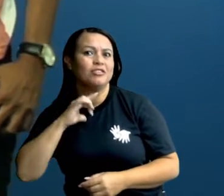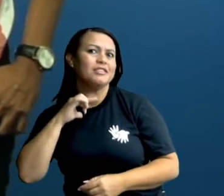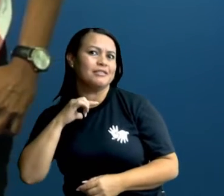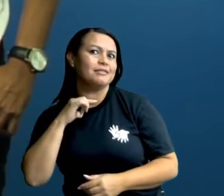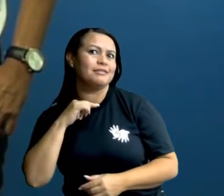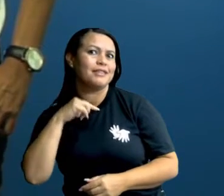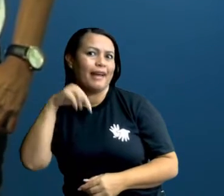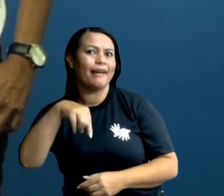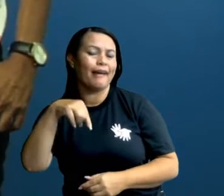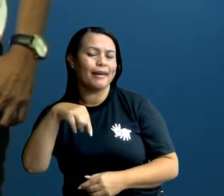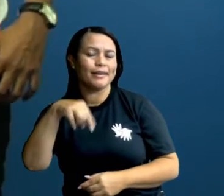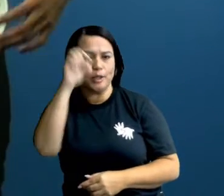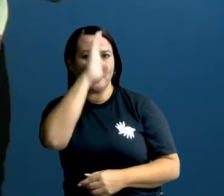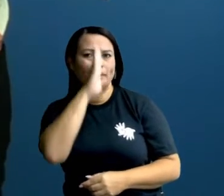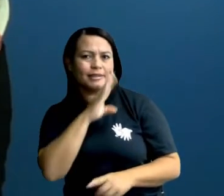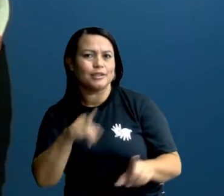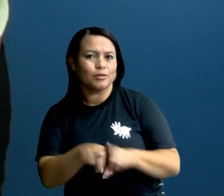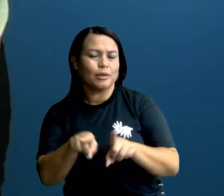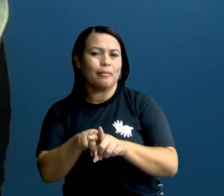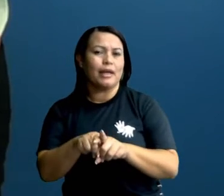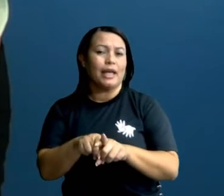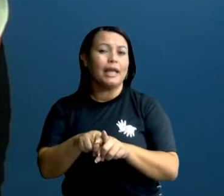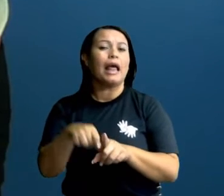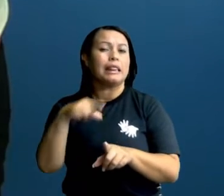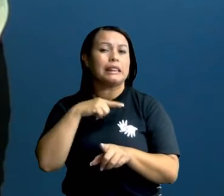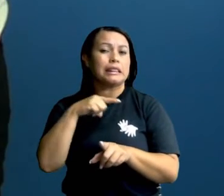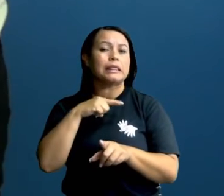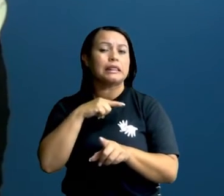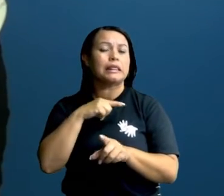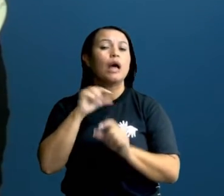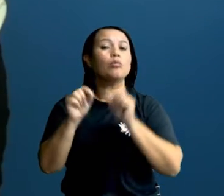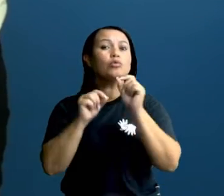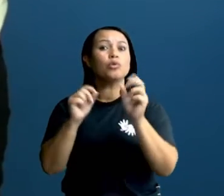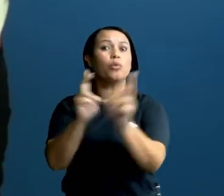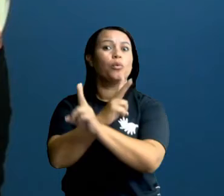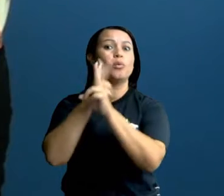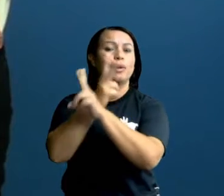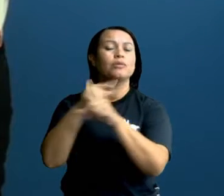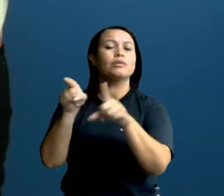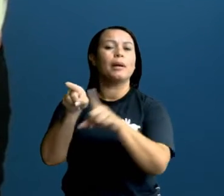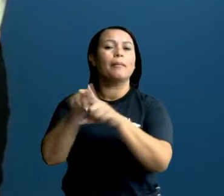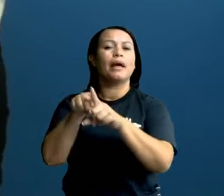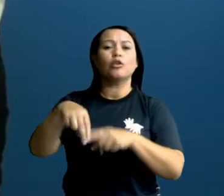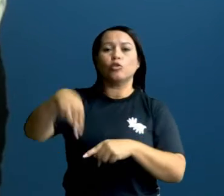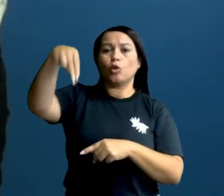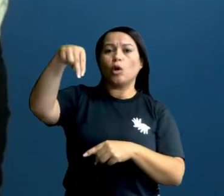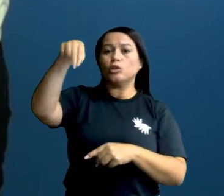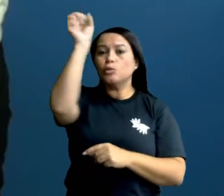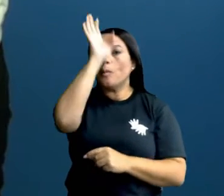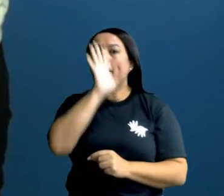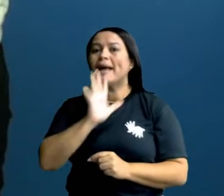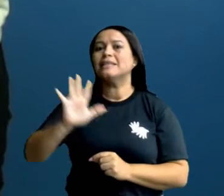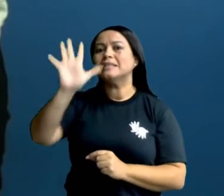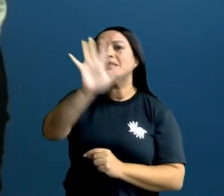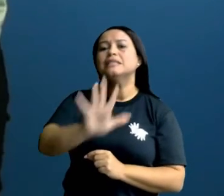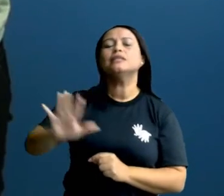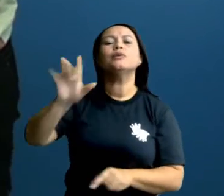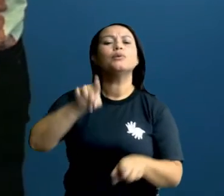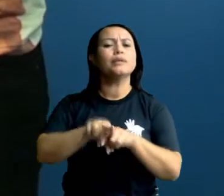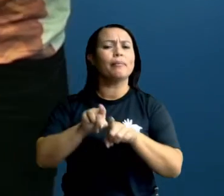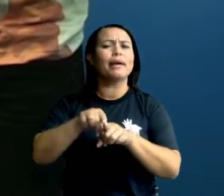no nordeste brasileiro, trazendo chuvas em alguns períodos do ano, sobretudo para a porção norte do Brasil e também norte da